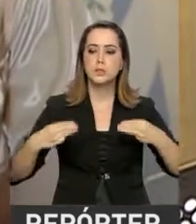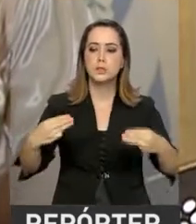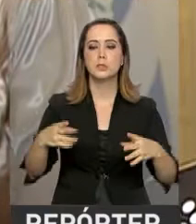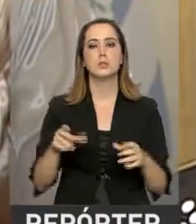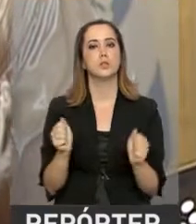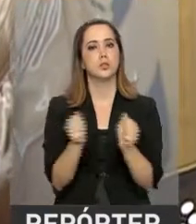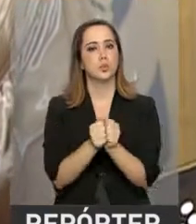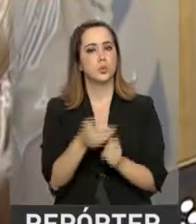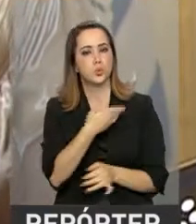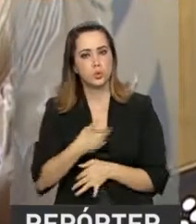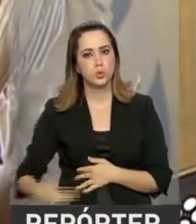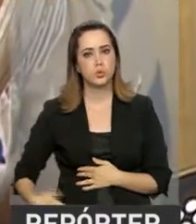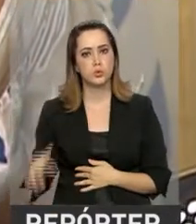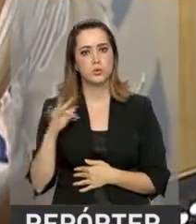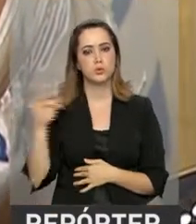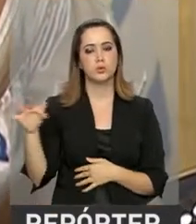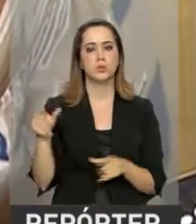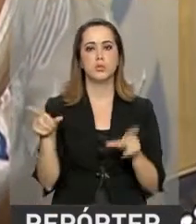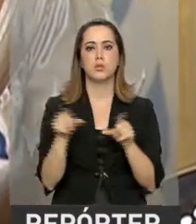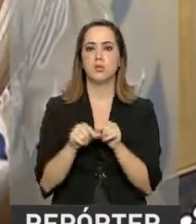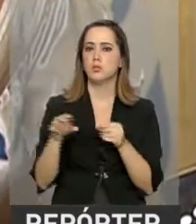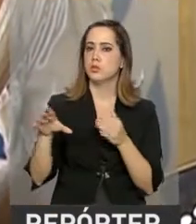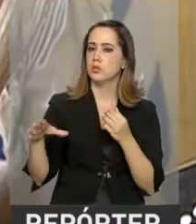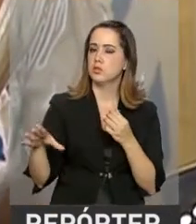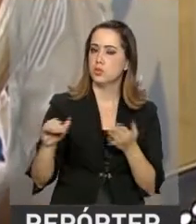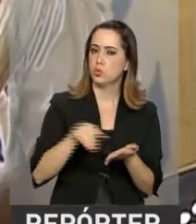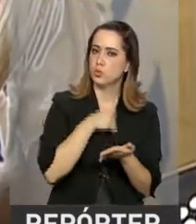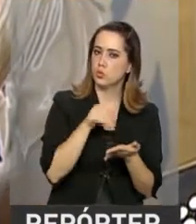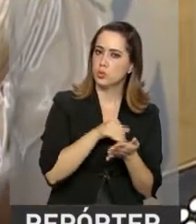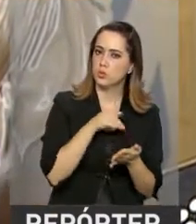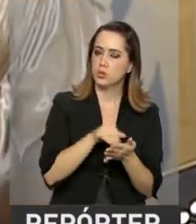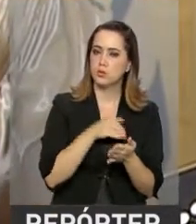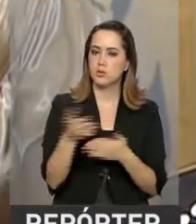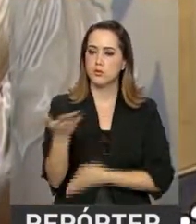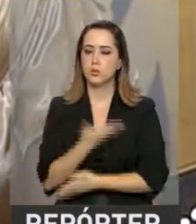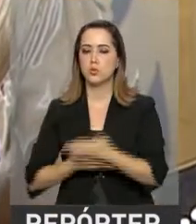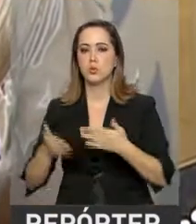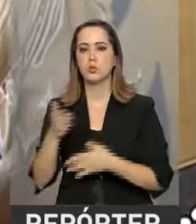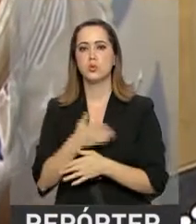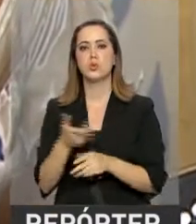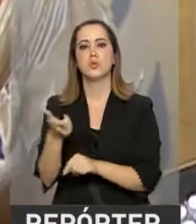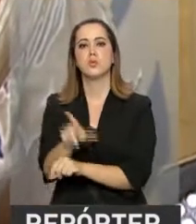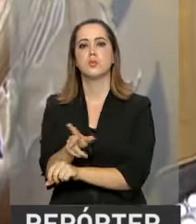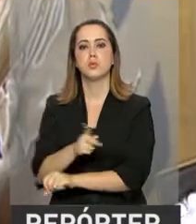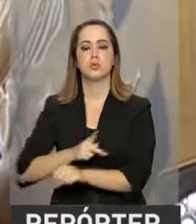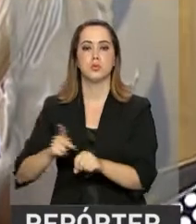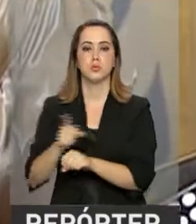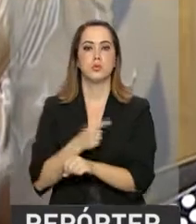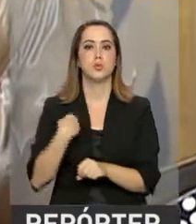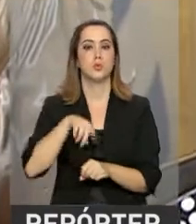da Secretaria de Comércio Exterior, e vem coroar com as nossas metas à